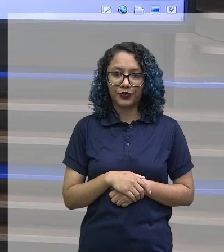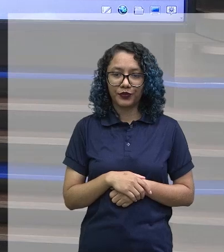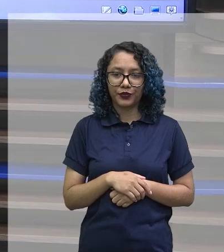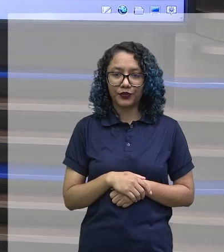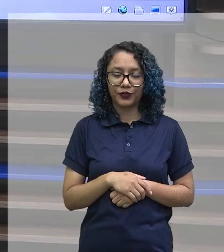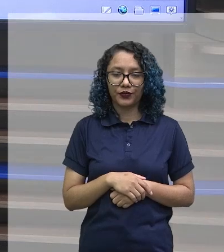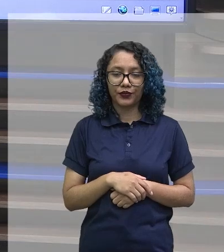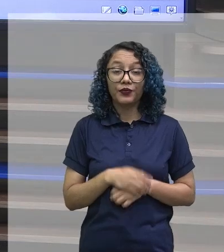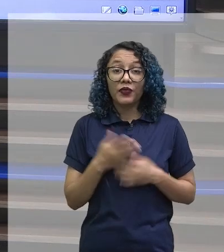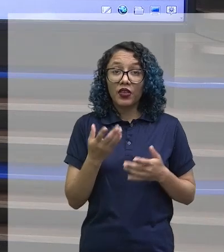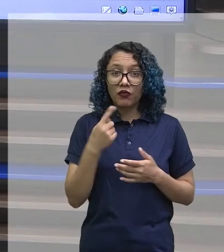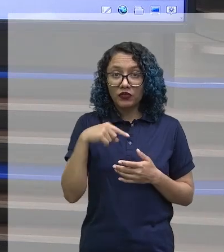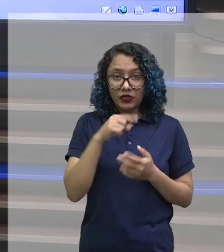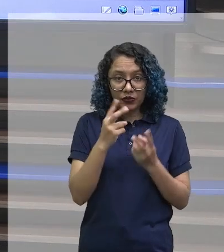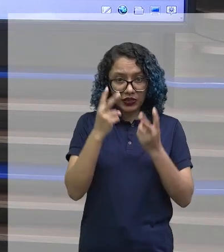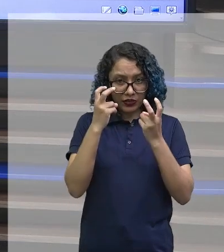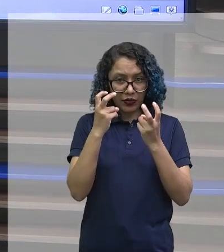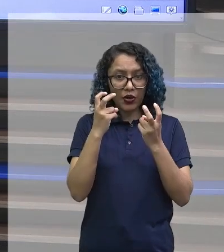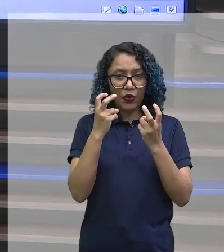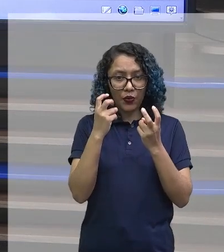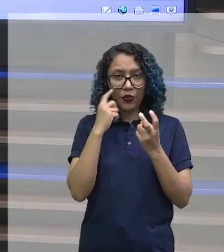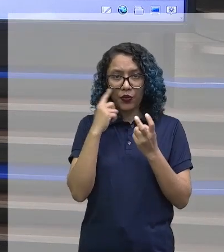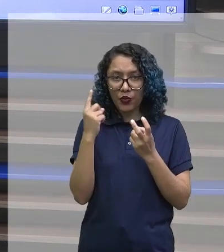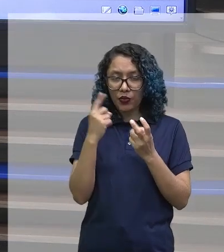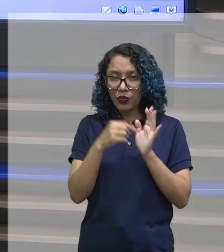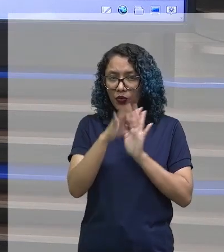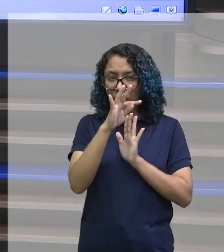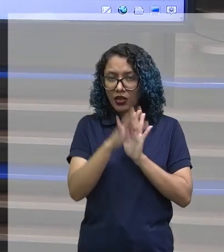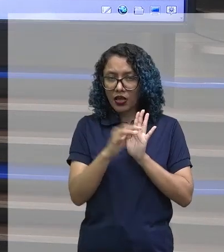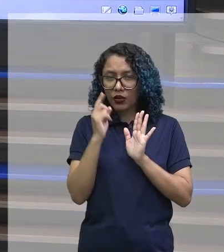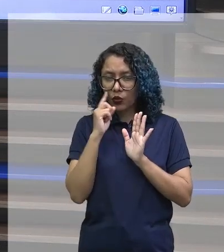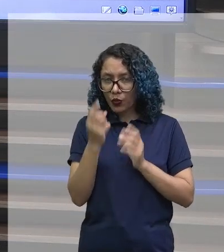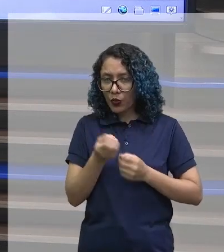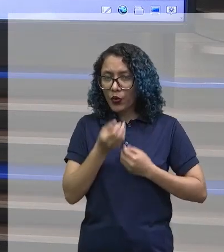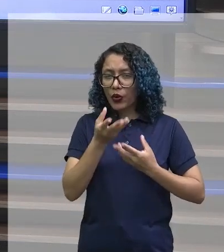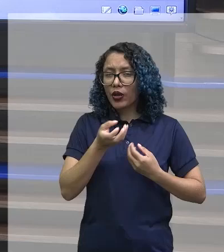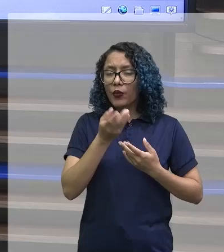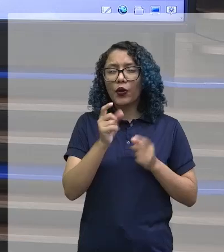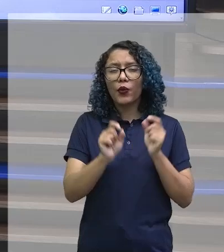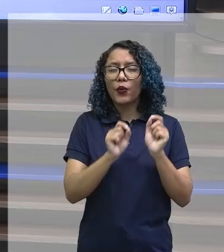Muito bem, então vocês observaram, né, que nesse poema,